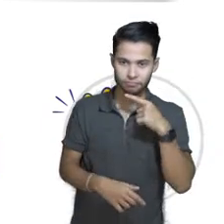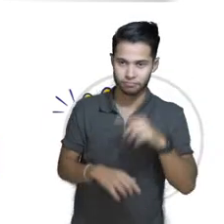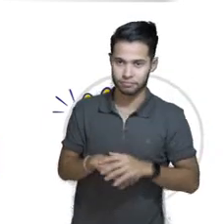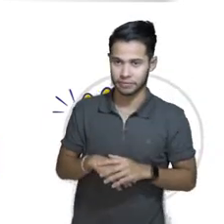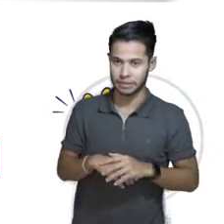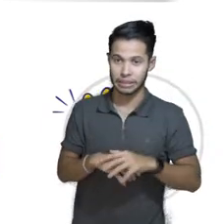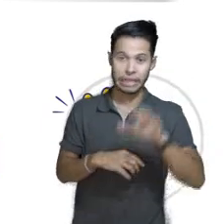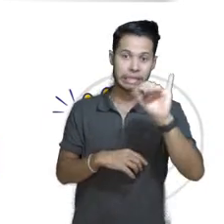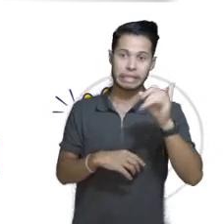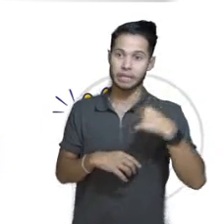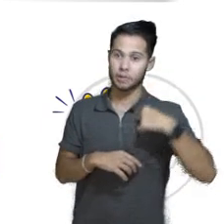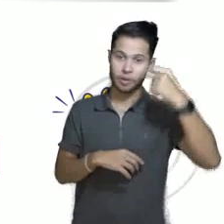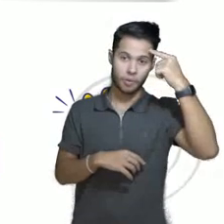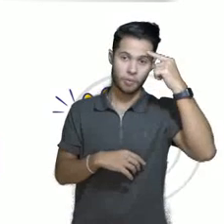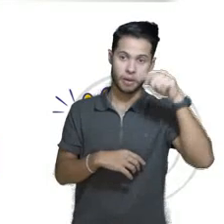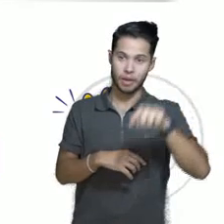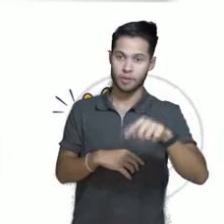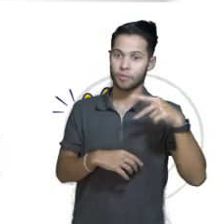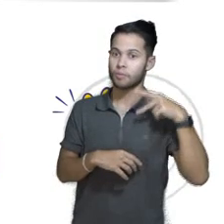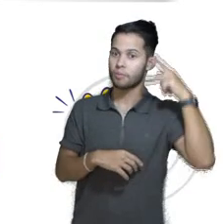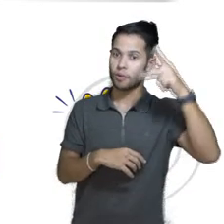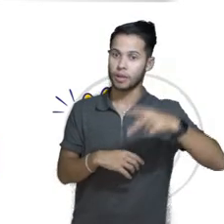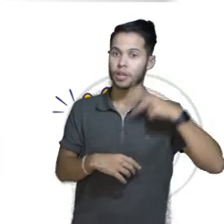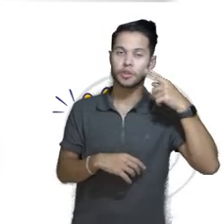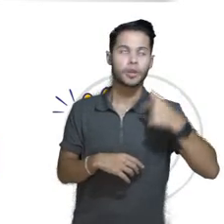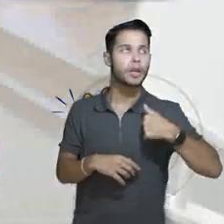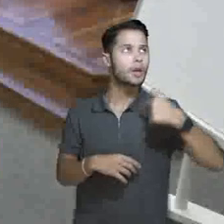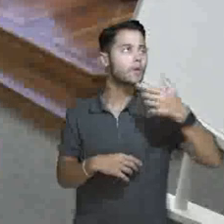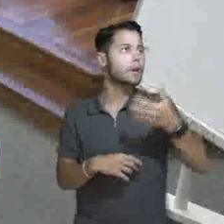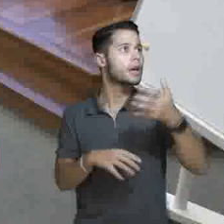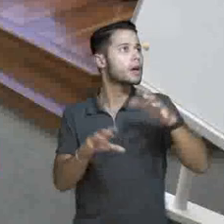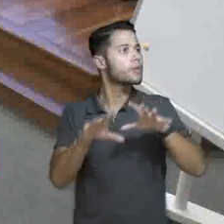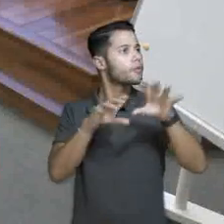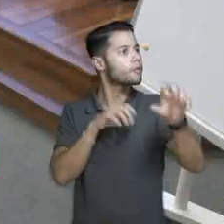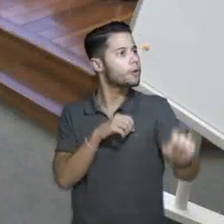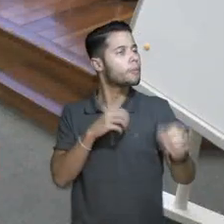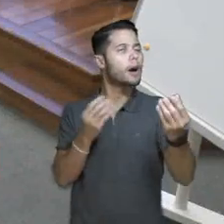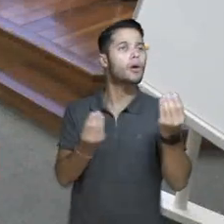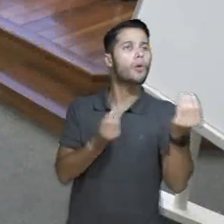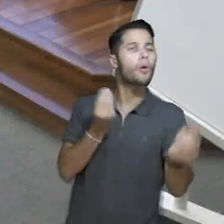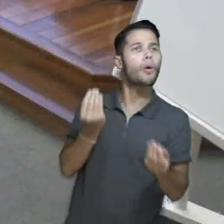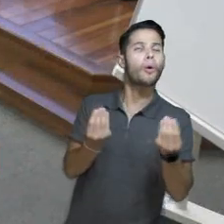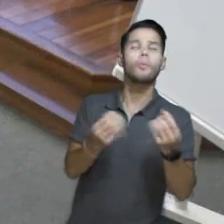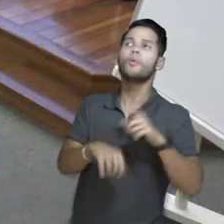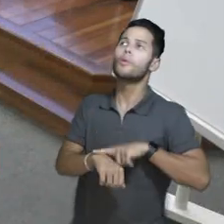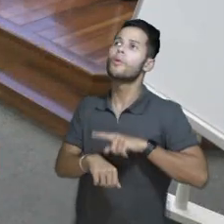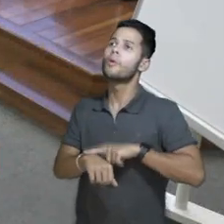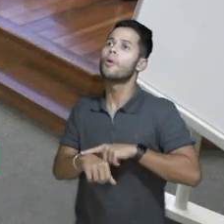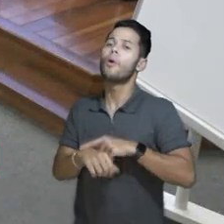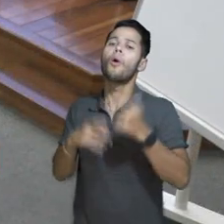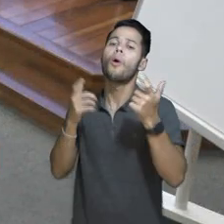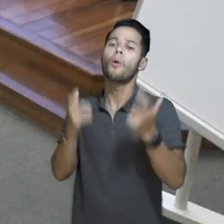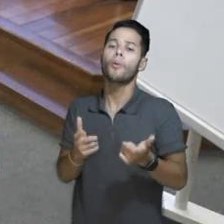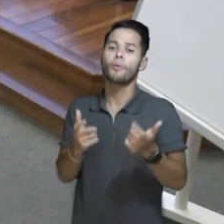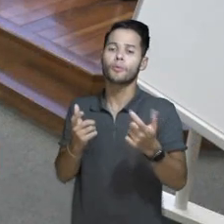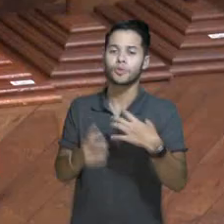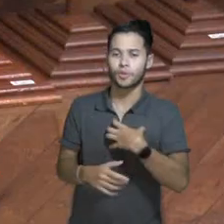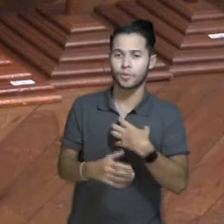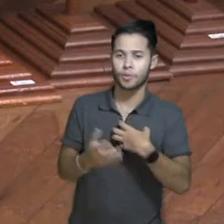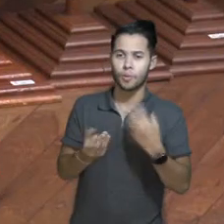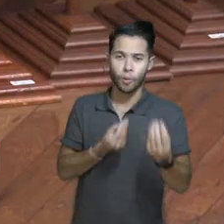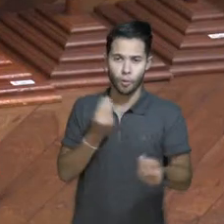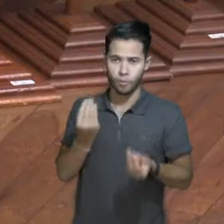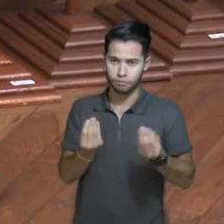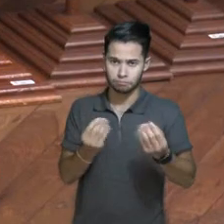penso nessa dimensão política do que eu quero formar como eu vou formar Quando onde e de que jeito